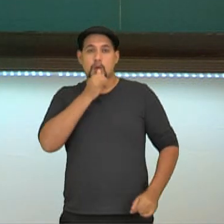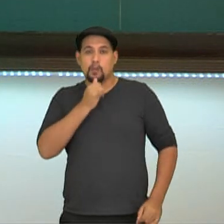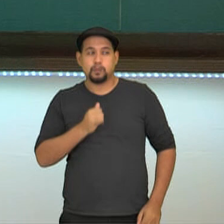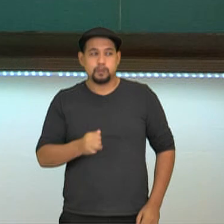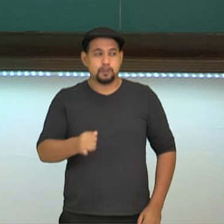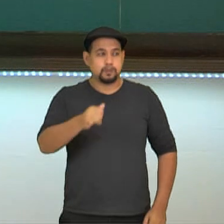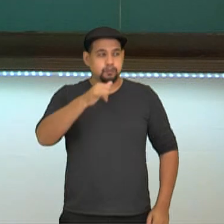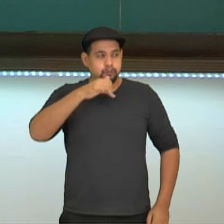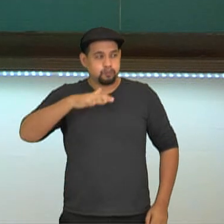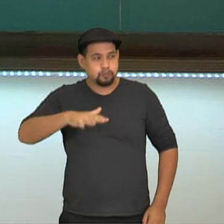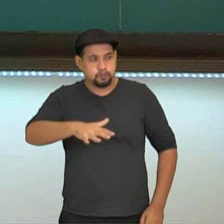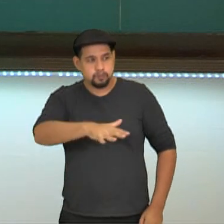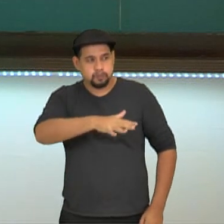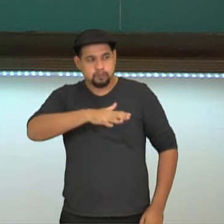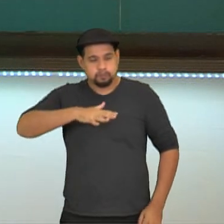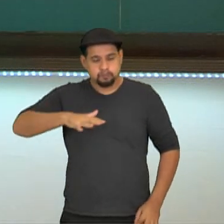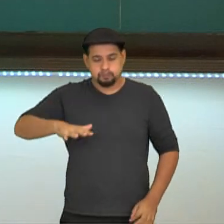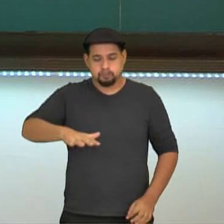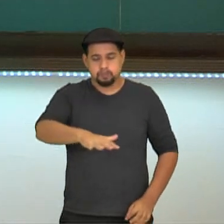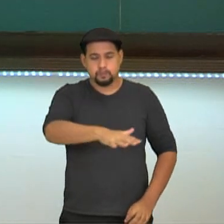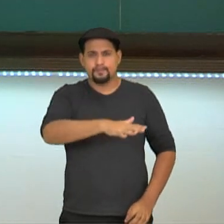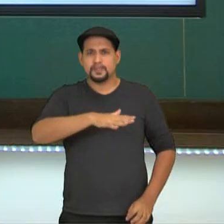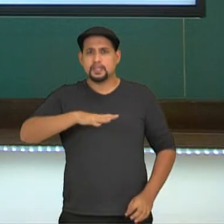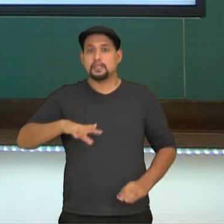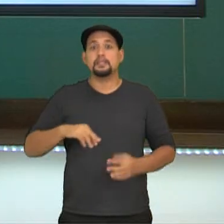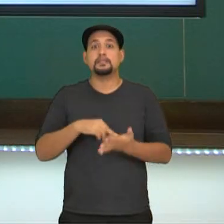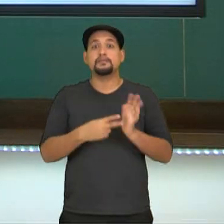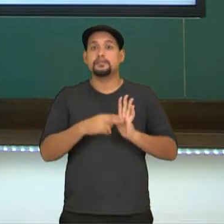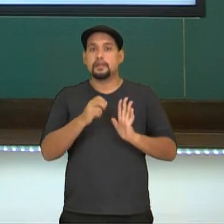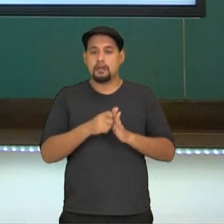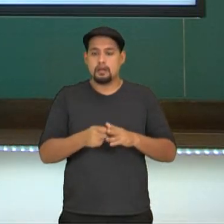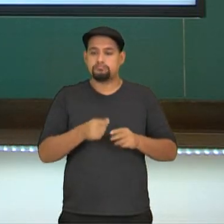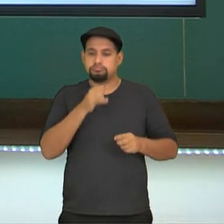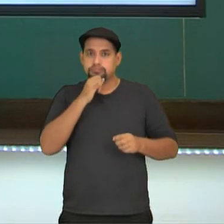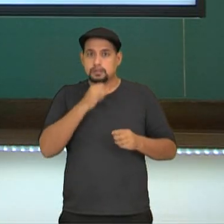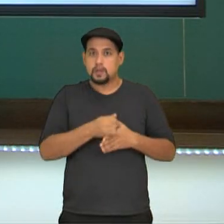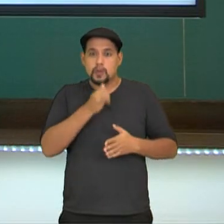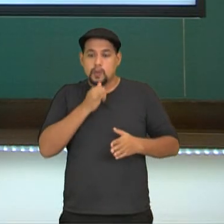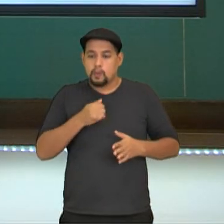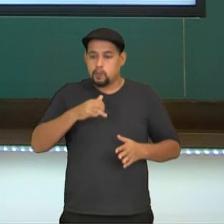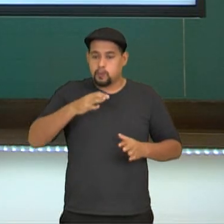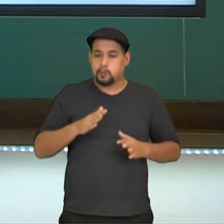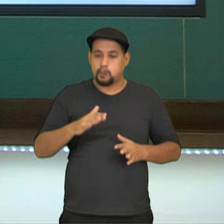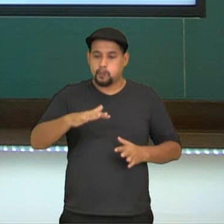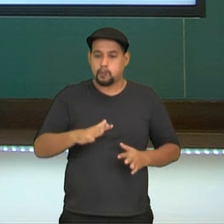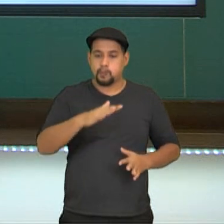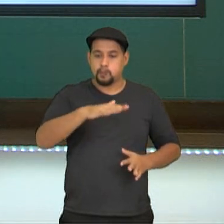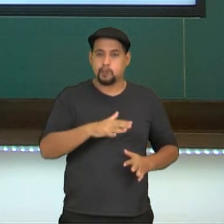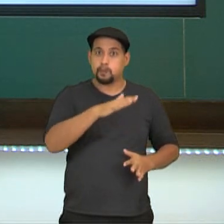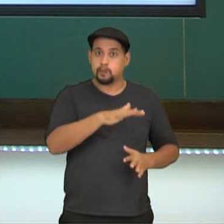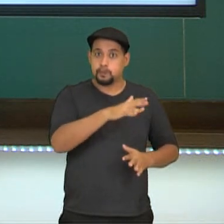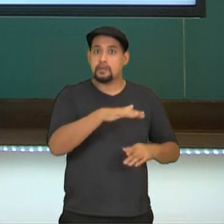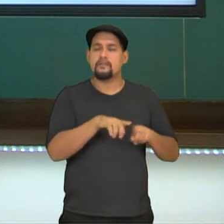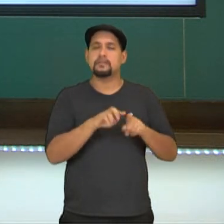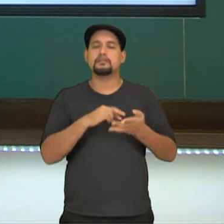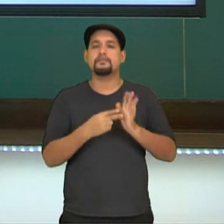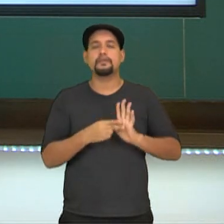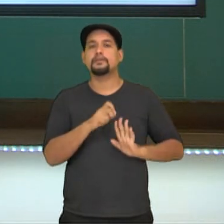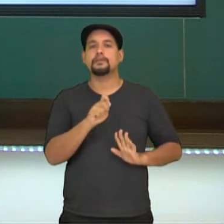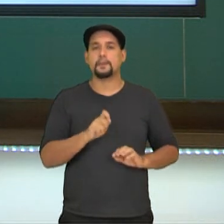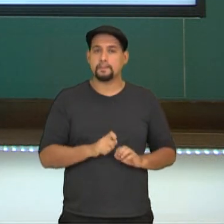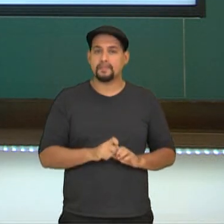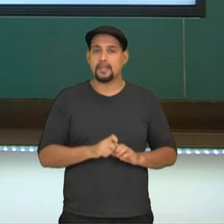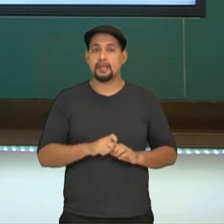uniforme, né, na verdade um acelerador de partículas. Então uma região que tem um campo elétrico uniforme é